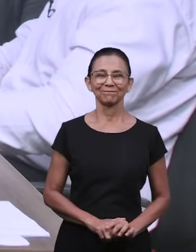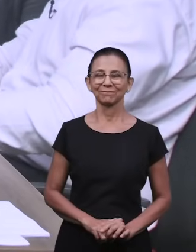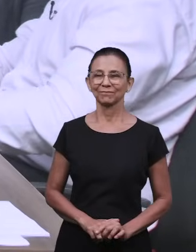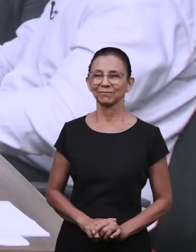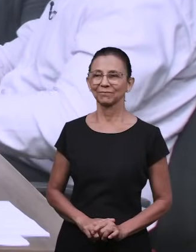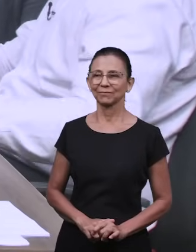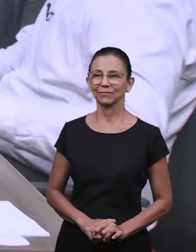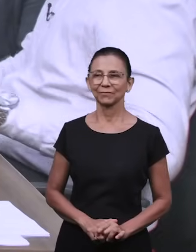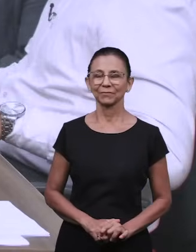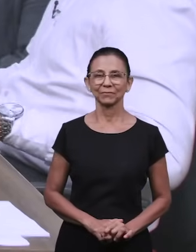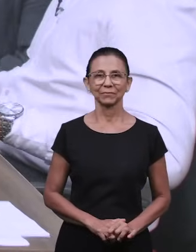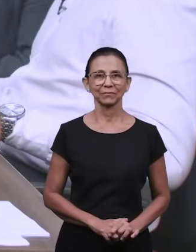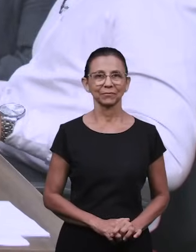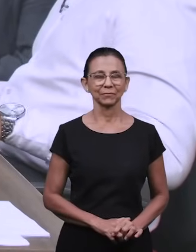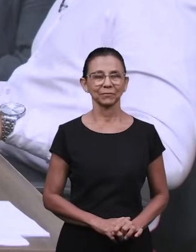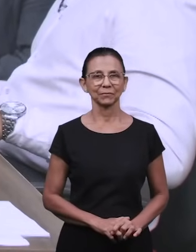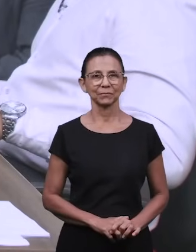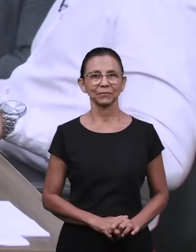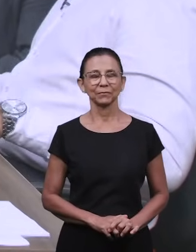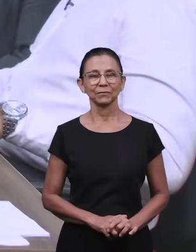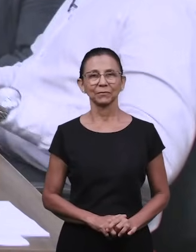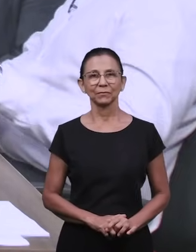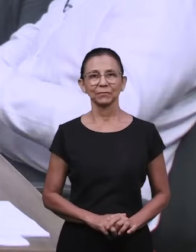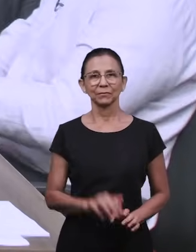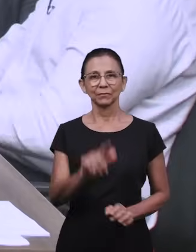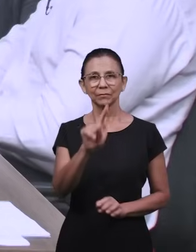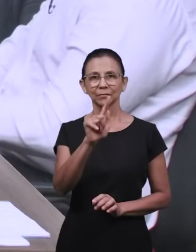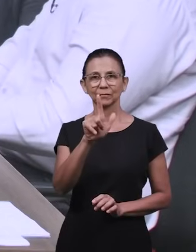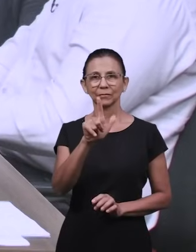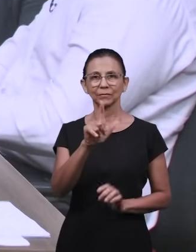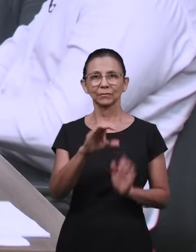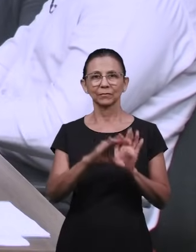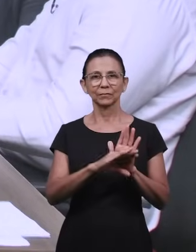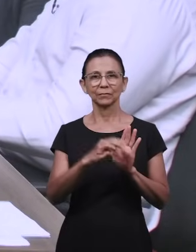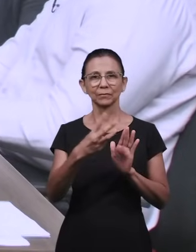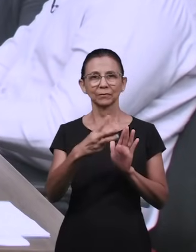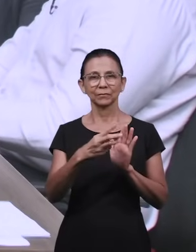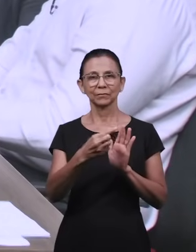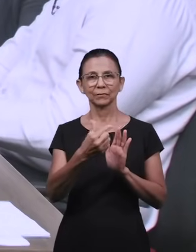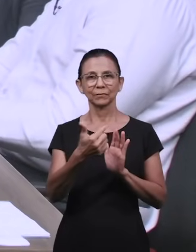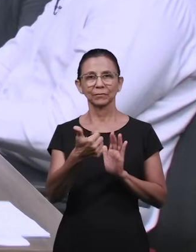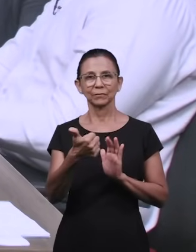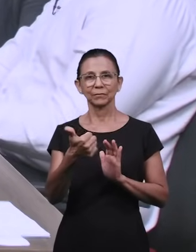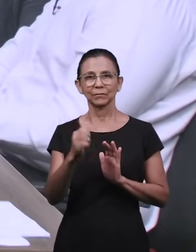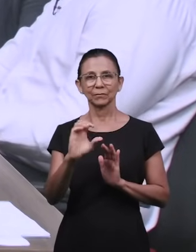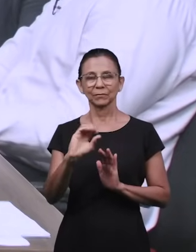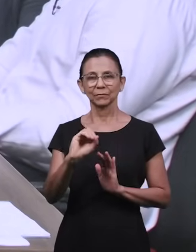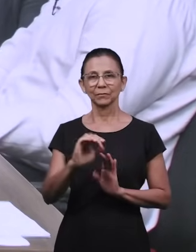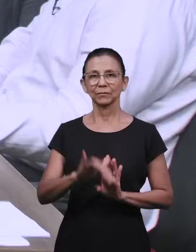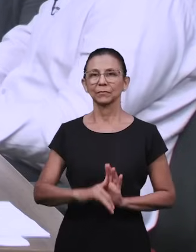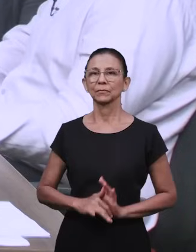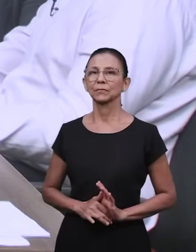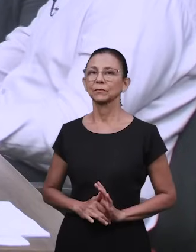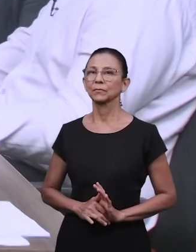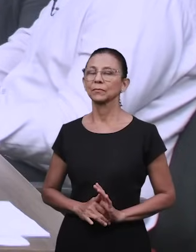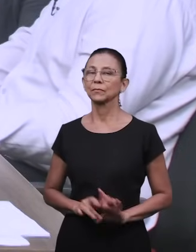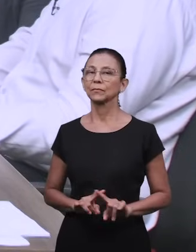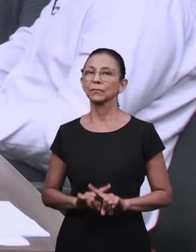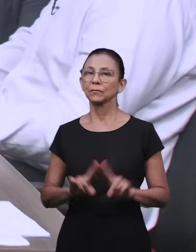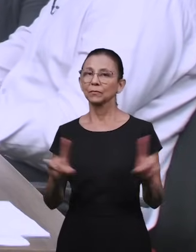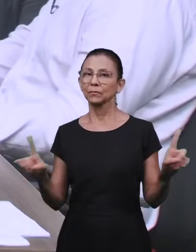Os irmãos leram, eu também vou ler um aqui. Eu encontrei um aqui em Gálatas 3:20 que vai dizer assim: ora,